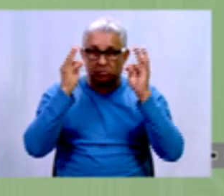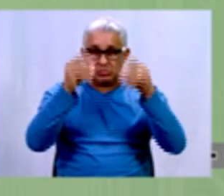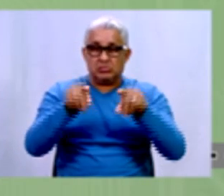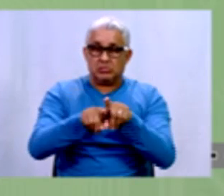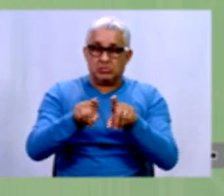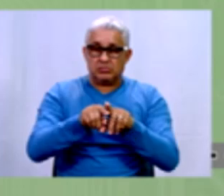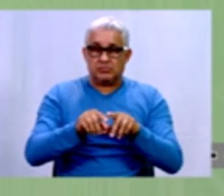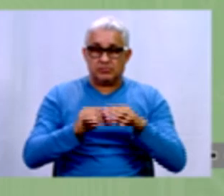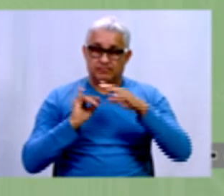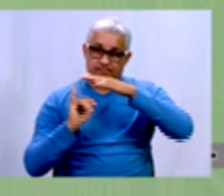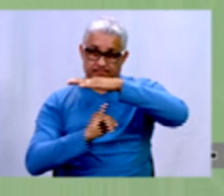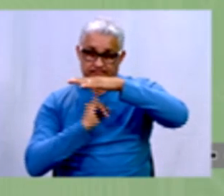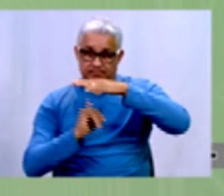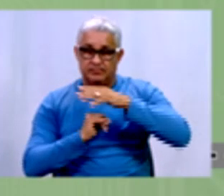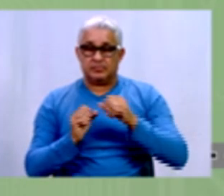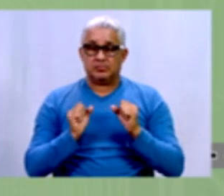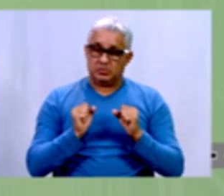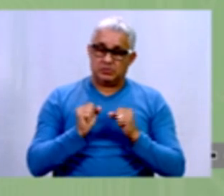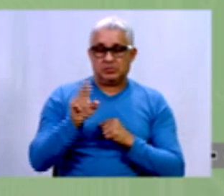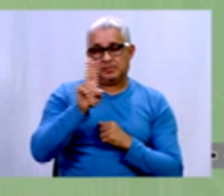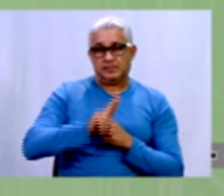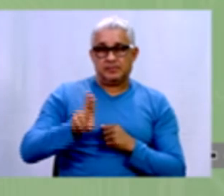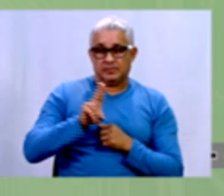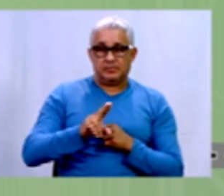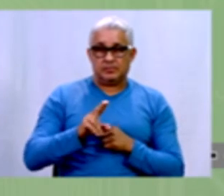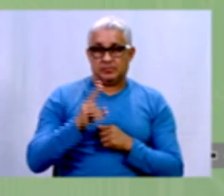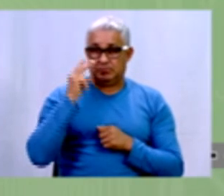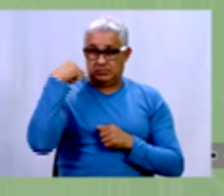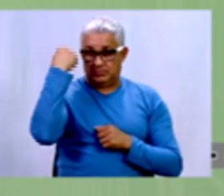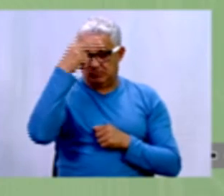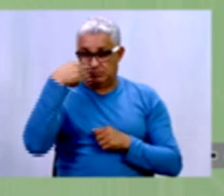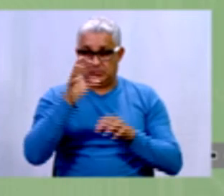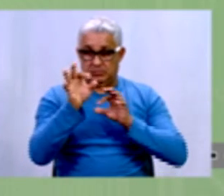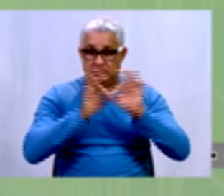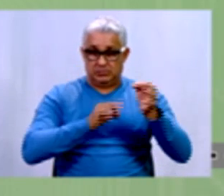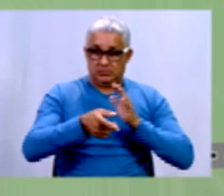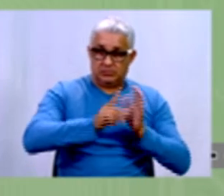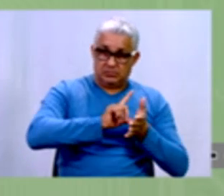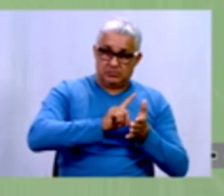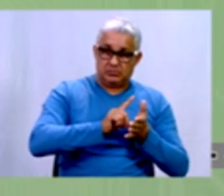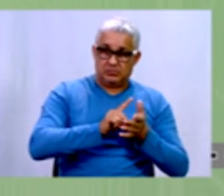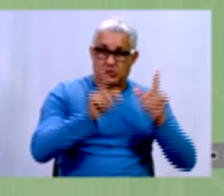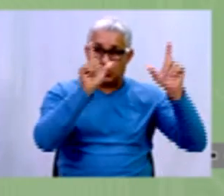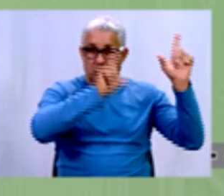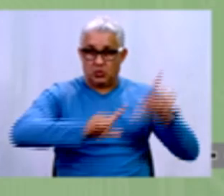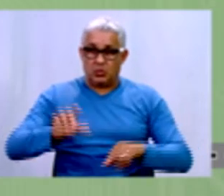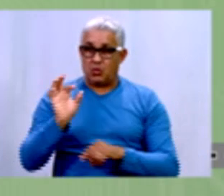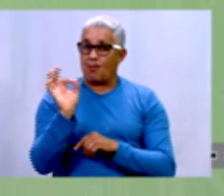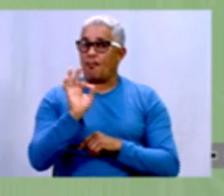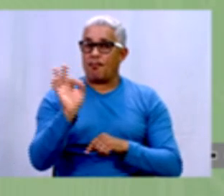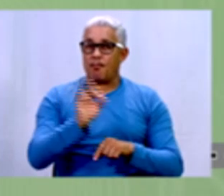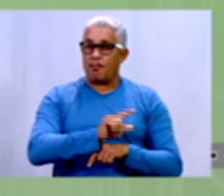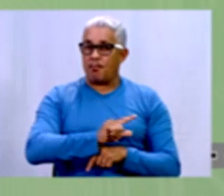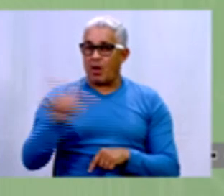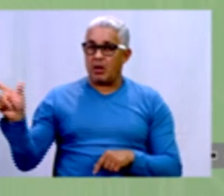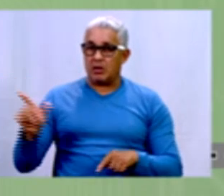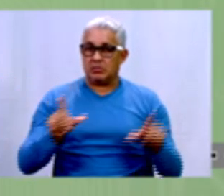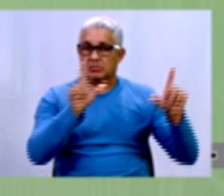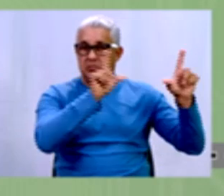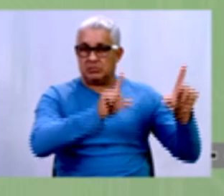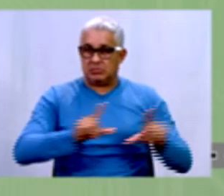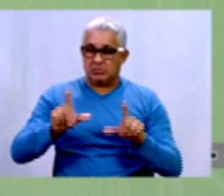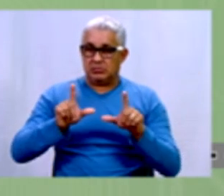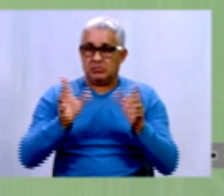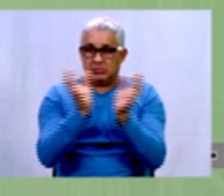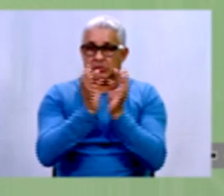forma informal, pode-se usar aí até 2 horas de preparação, sem slides, né? Não é usado slides, todo o